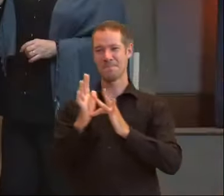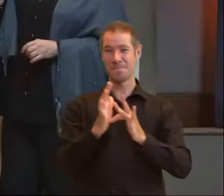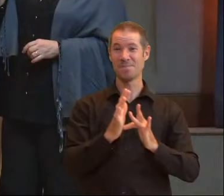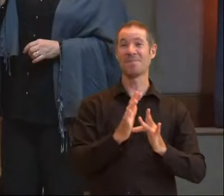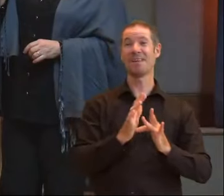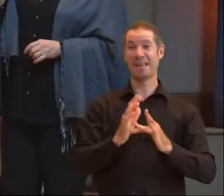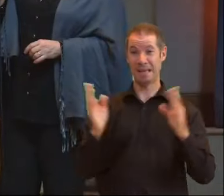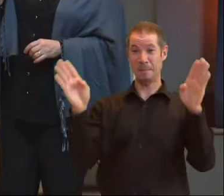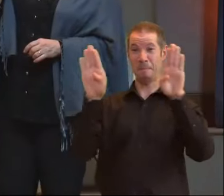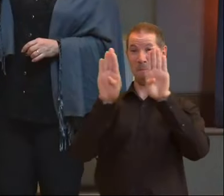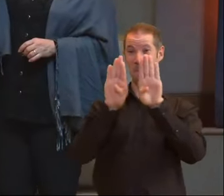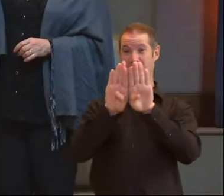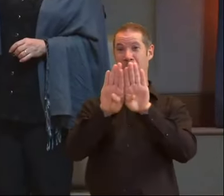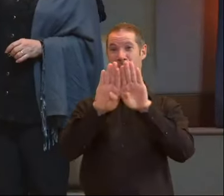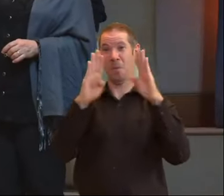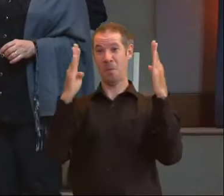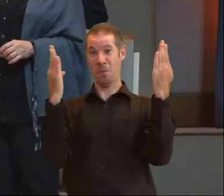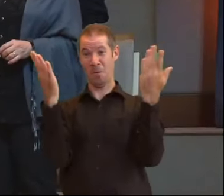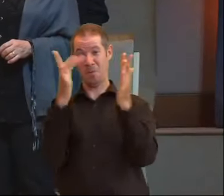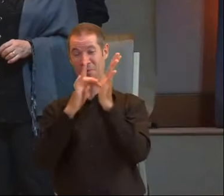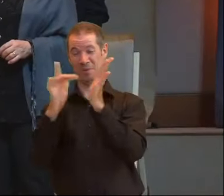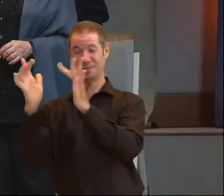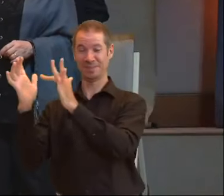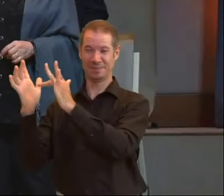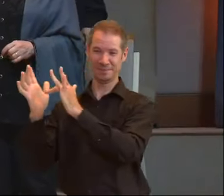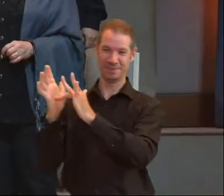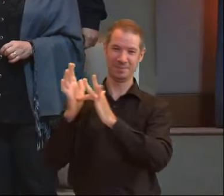é Jesus.